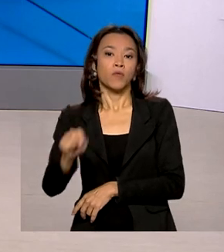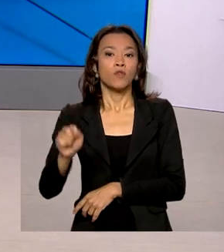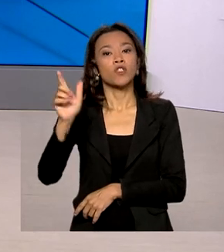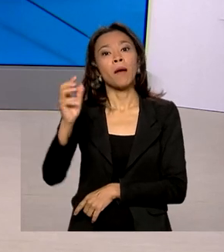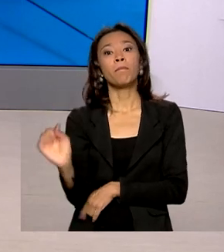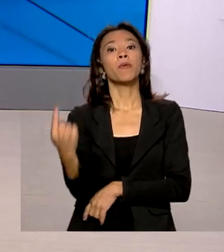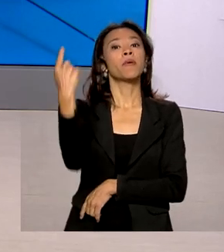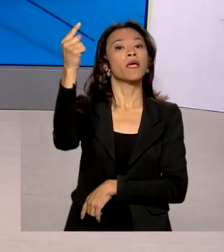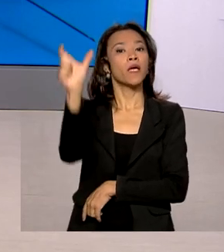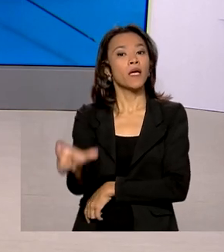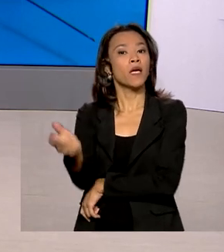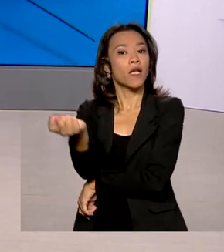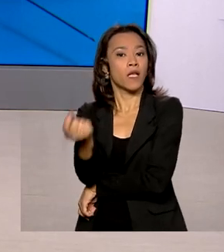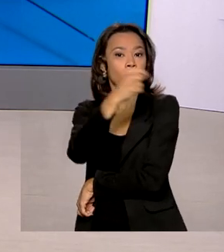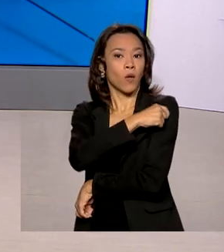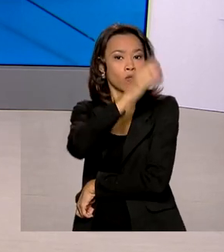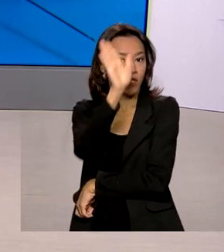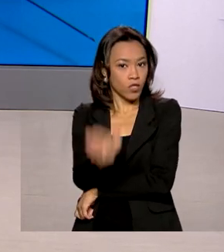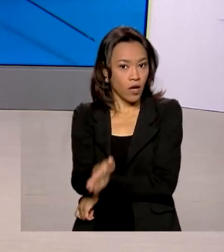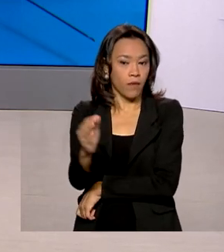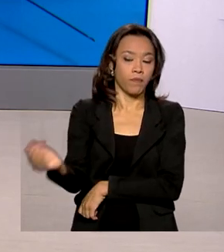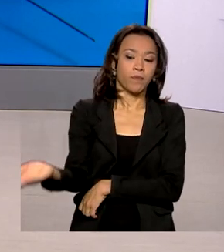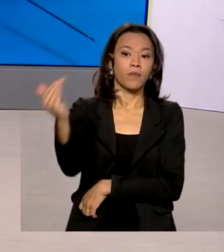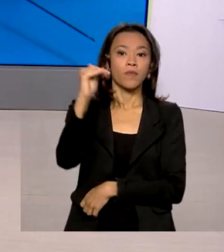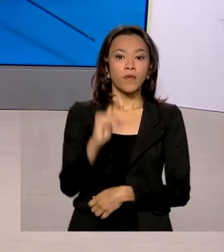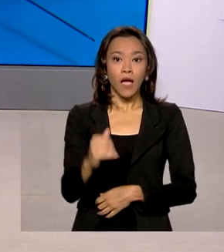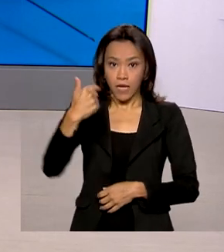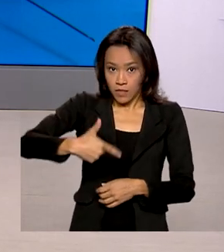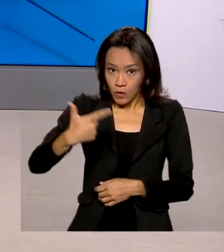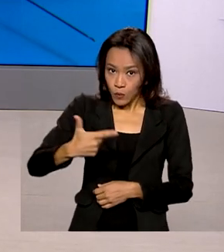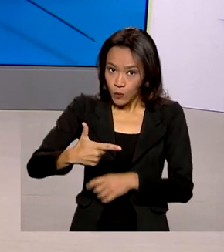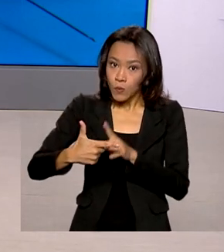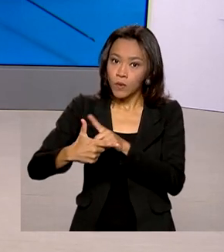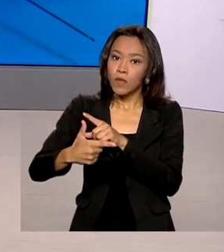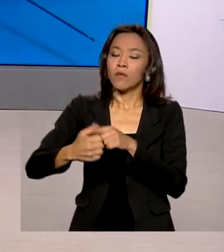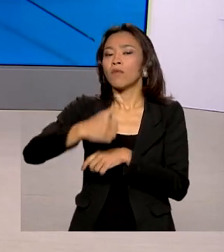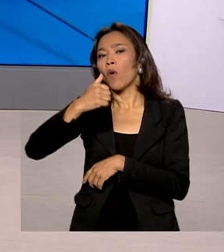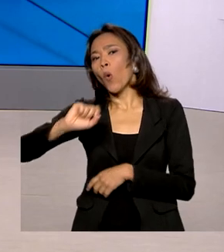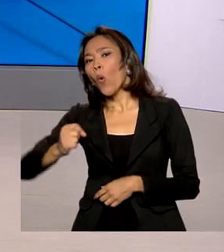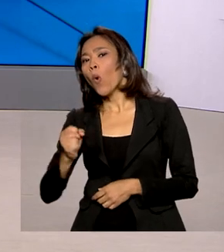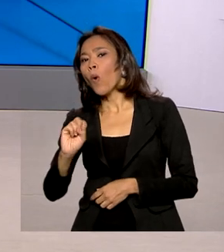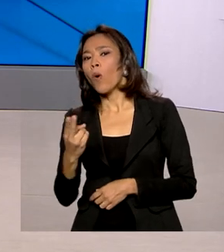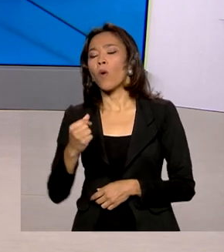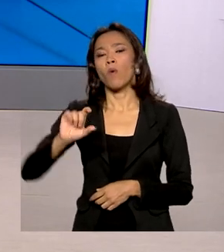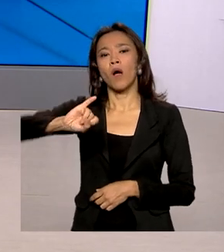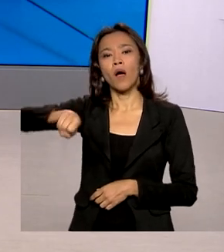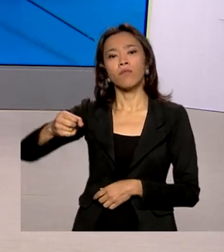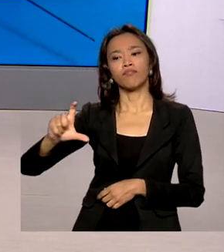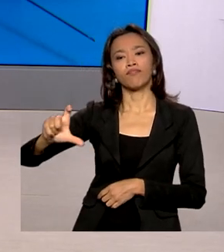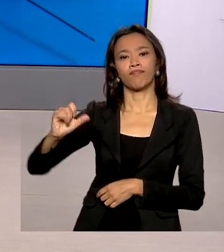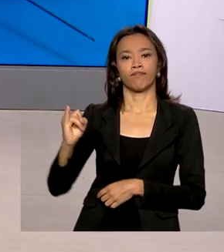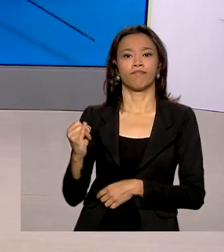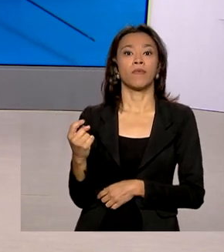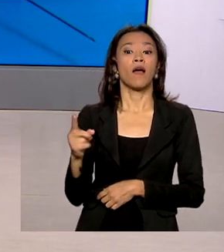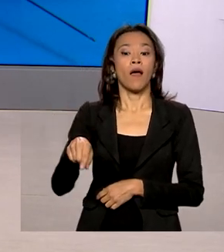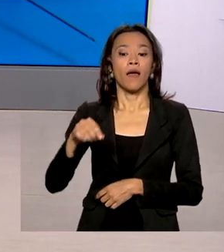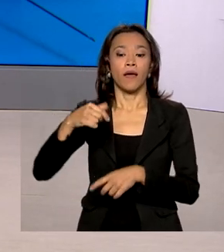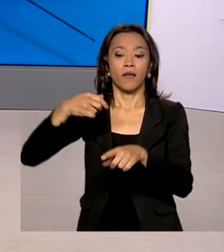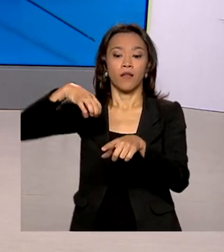primeira dose da vacina. O número de brasileiros que tomaram a segunda dose ou a dose única é de 94 milhões